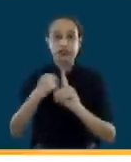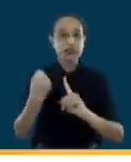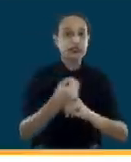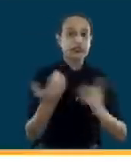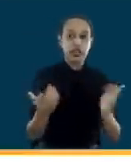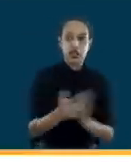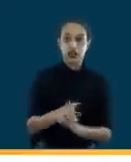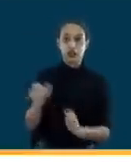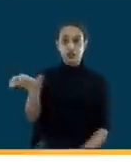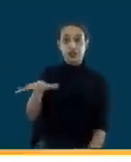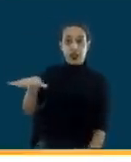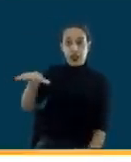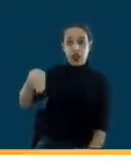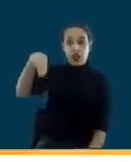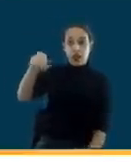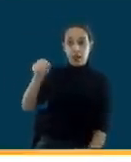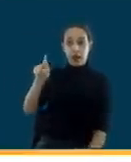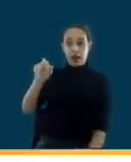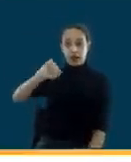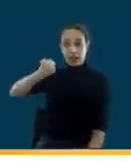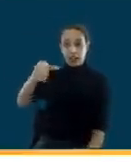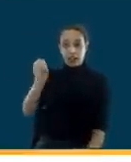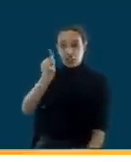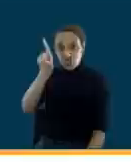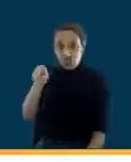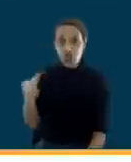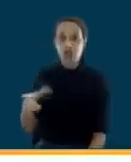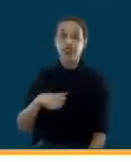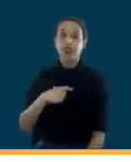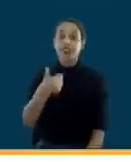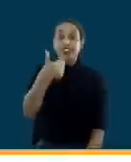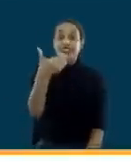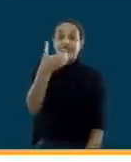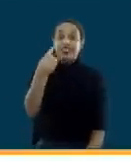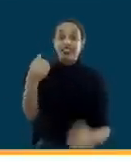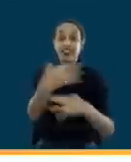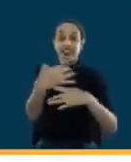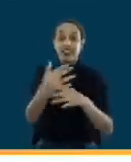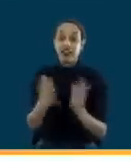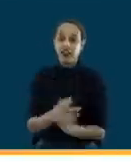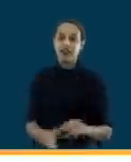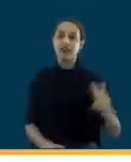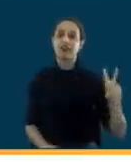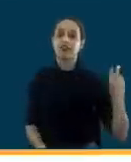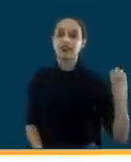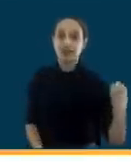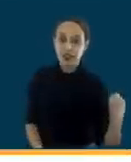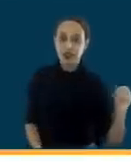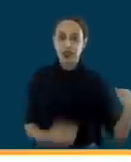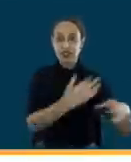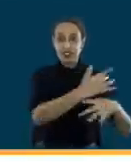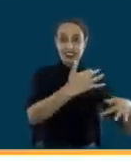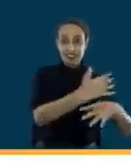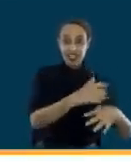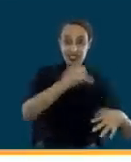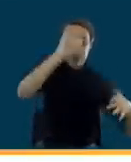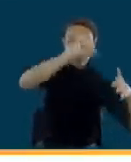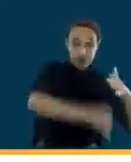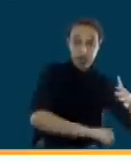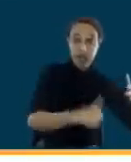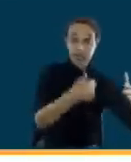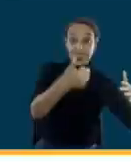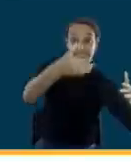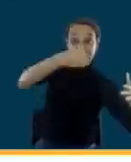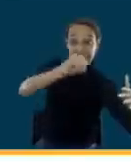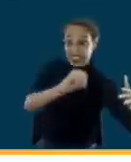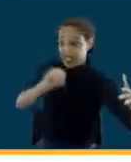arquipélago do Marajó, aqui no meu estado do Pará, que tem 16 cidades. Das 50 cidades com pior IDH no Brasil, 10 ficam no Marajó. Como